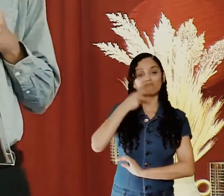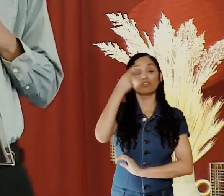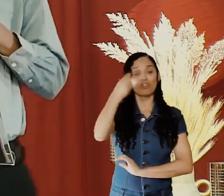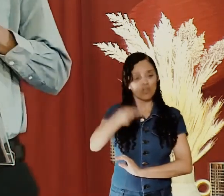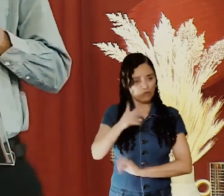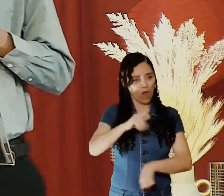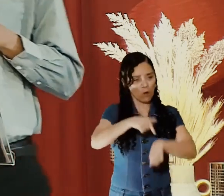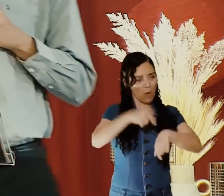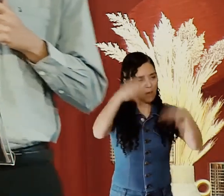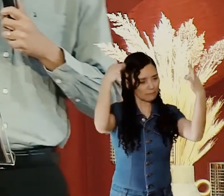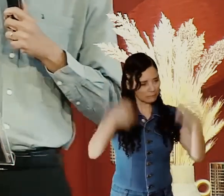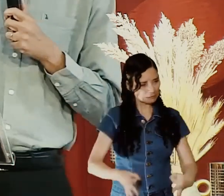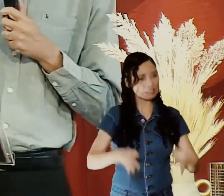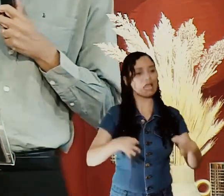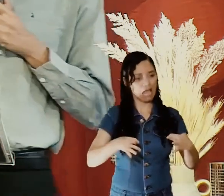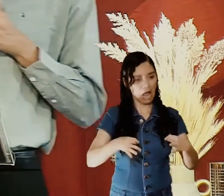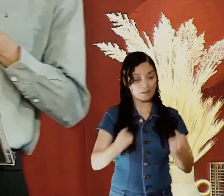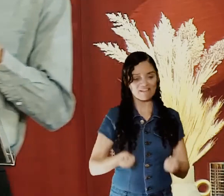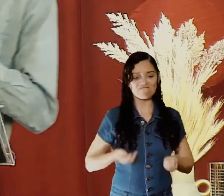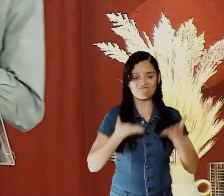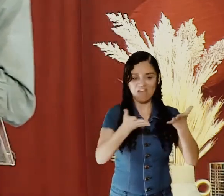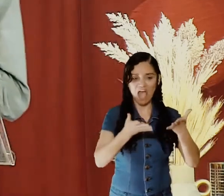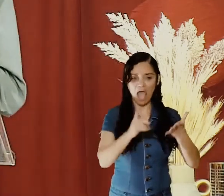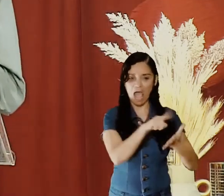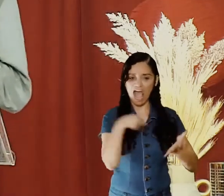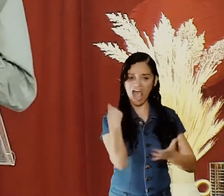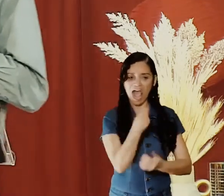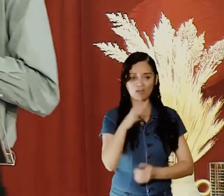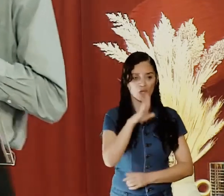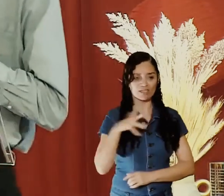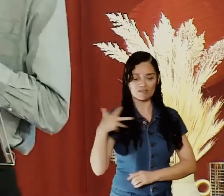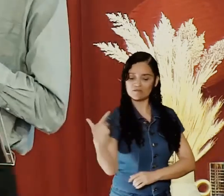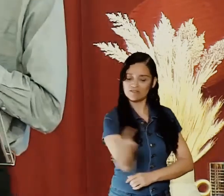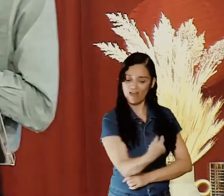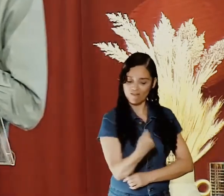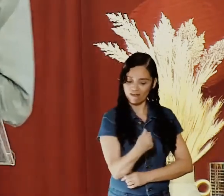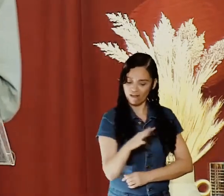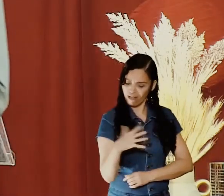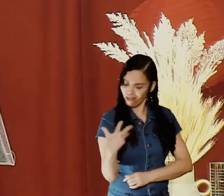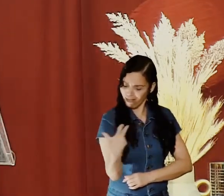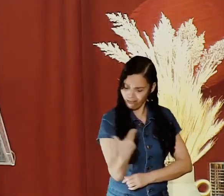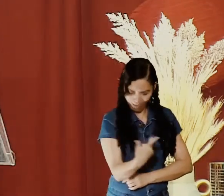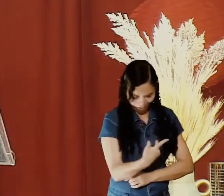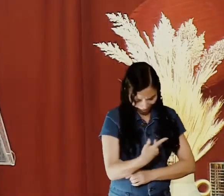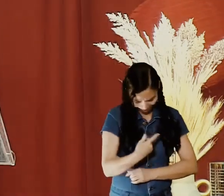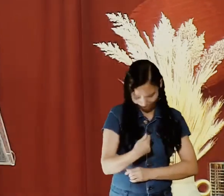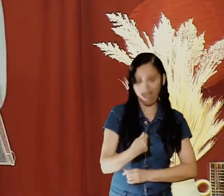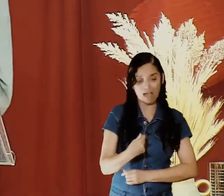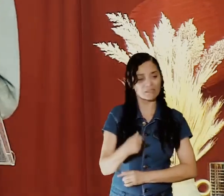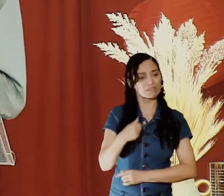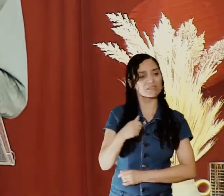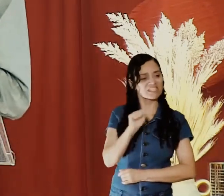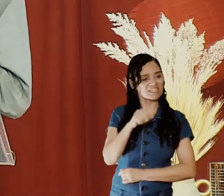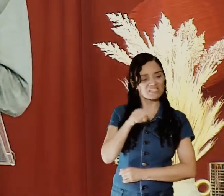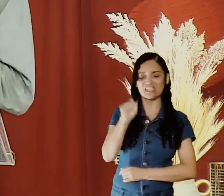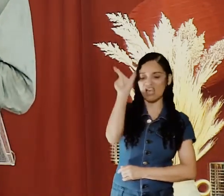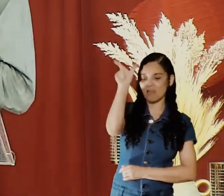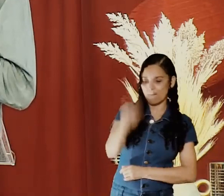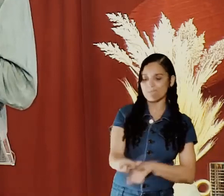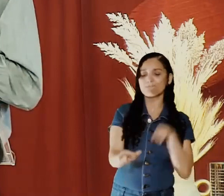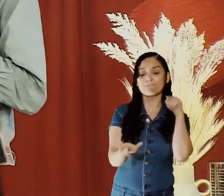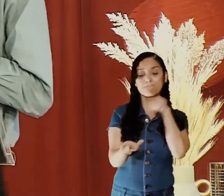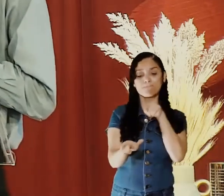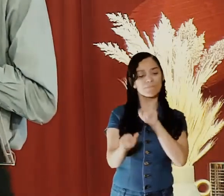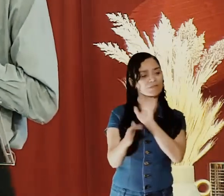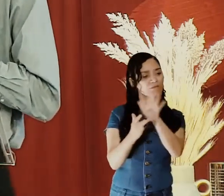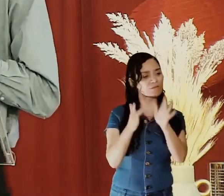Quando falamos do Evangelho, falamos de uma pessoa, falamos de Cristo Jesus, uma pessoa histórica que viveu, andou aqui nesse mundo como